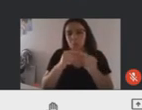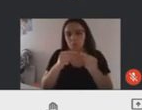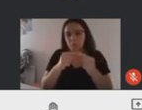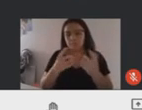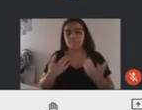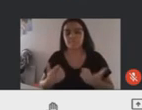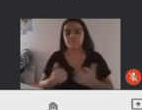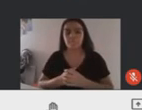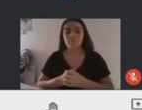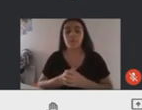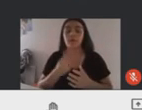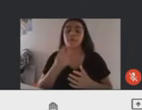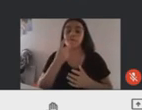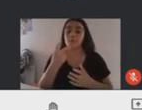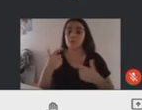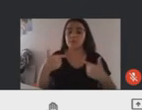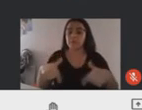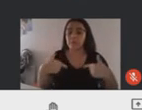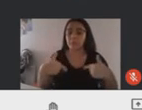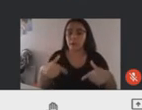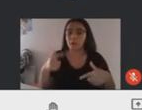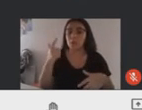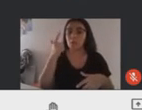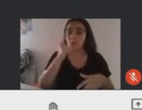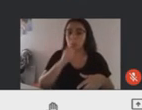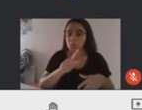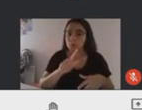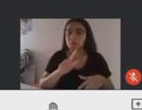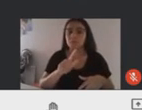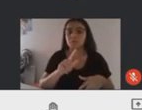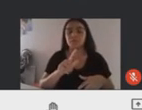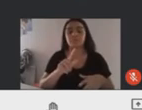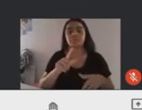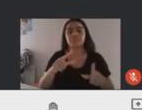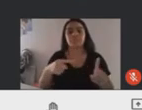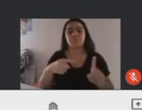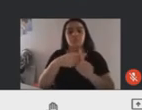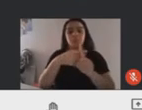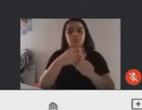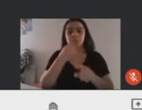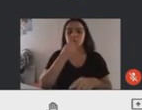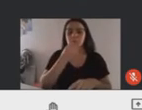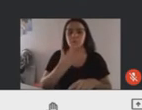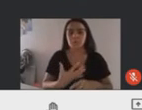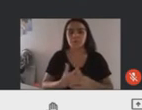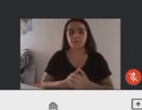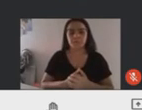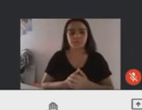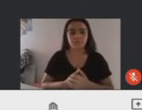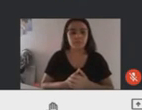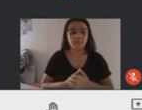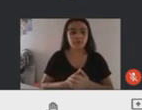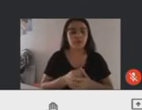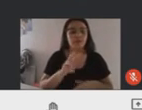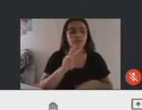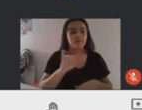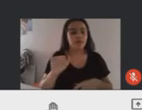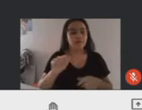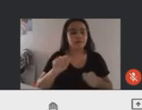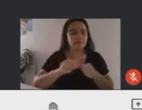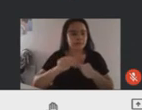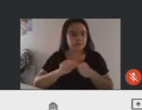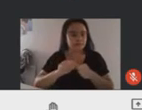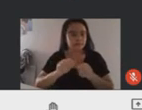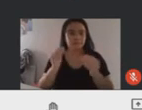nesse trabalho, e a ideia agora é montar um equipamentozinho portátil dedicado